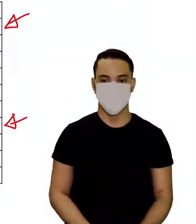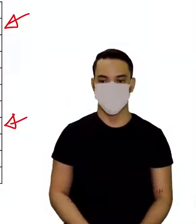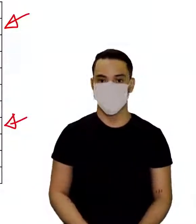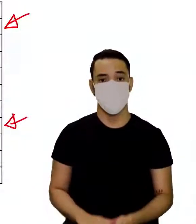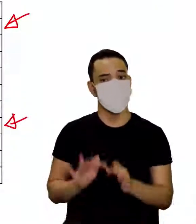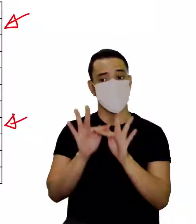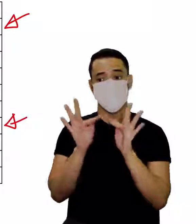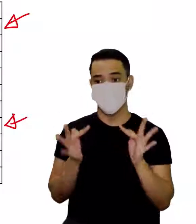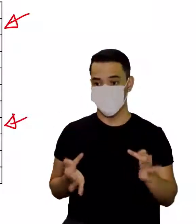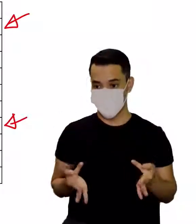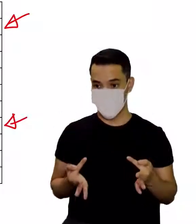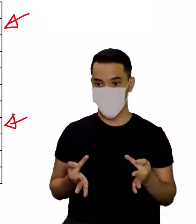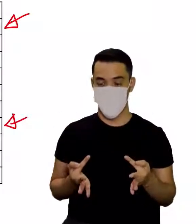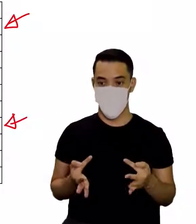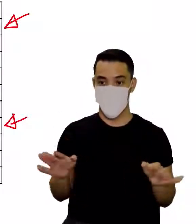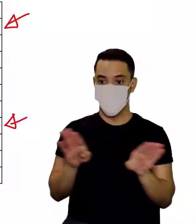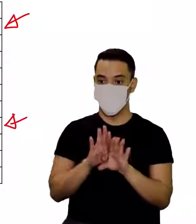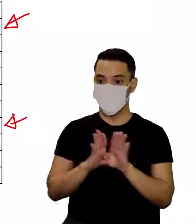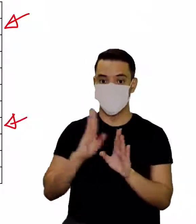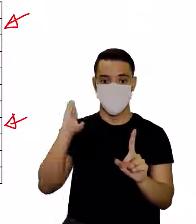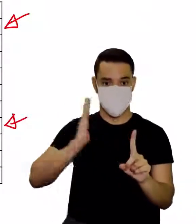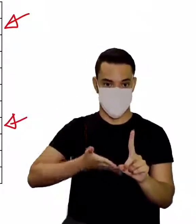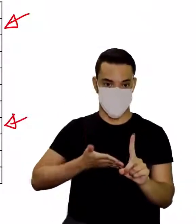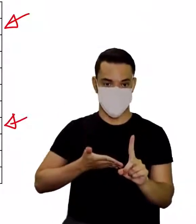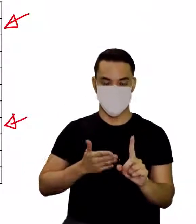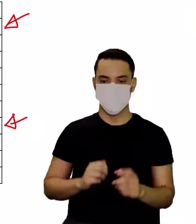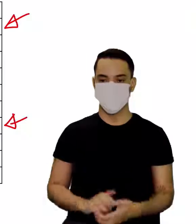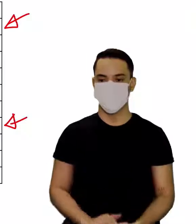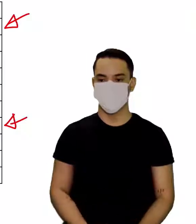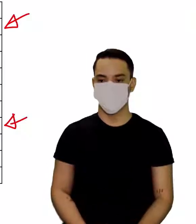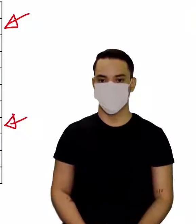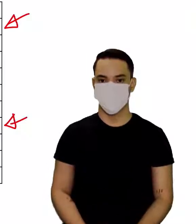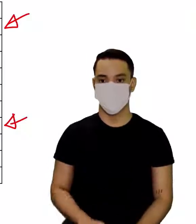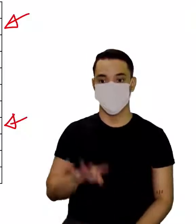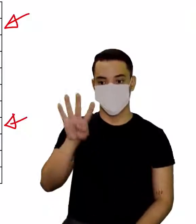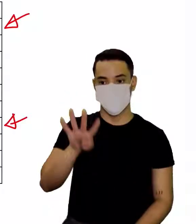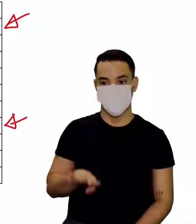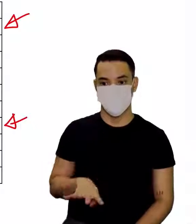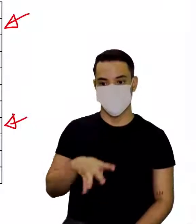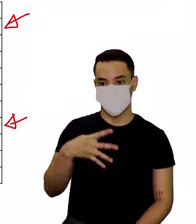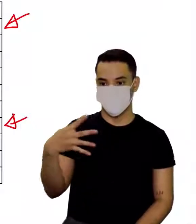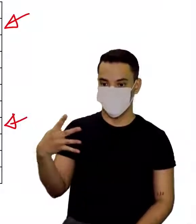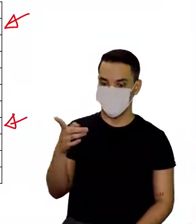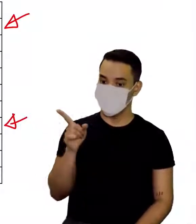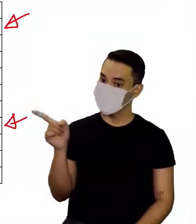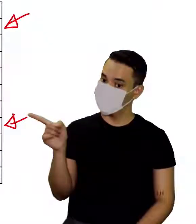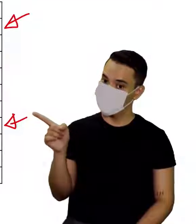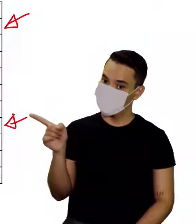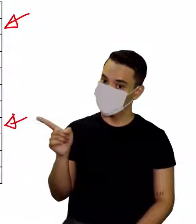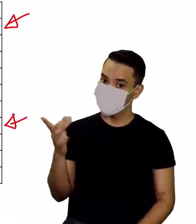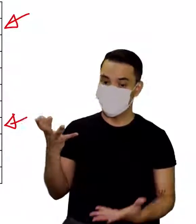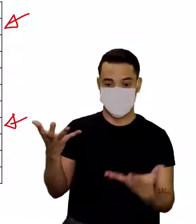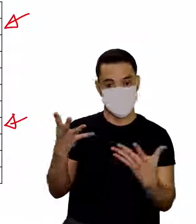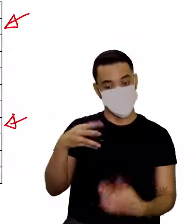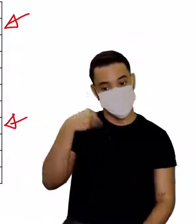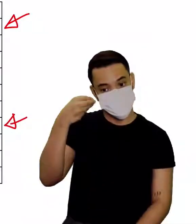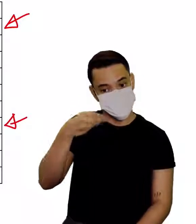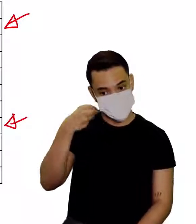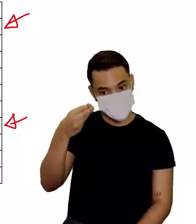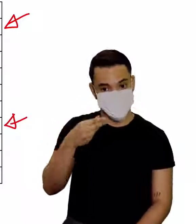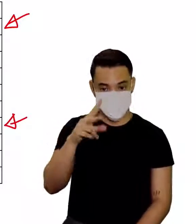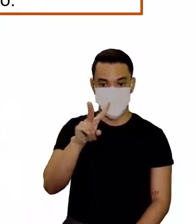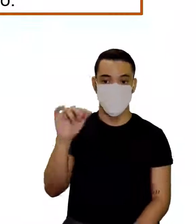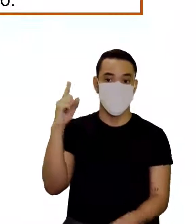bem simples e bem direto, né? Aqui a tabelinha, se você quiser fazer algum experimento, você vai